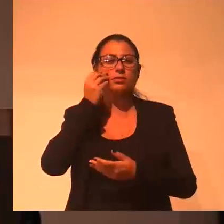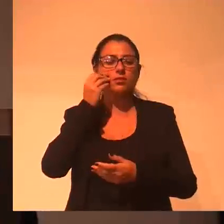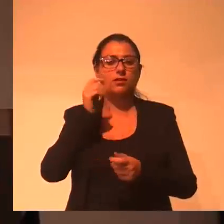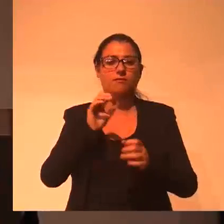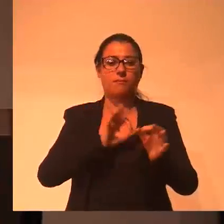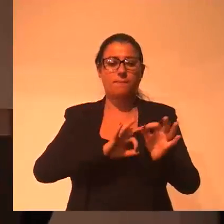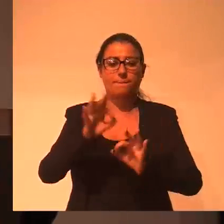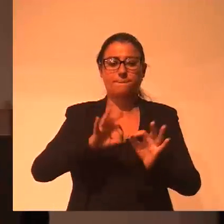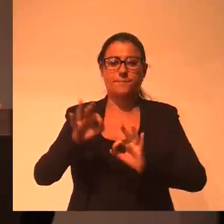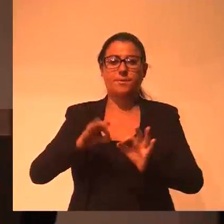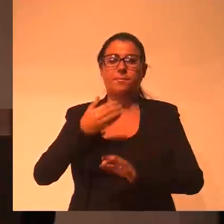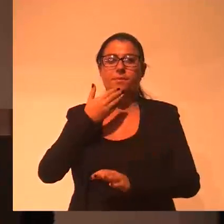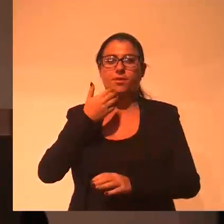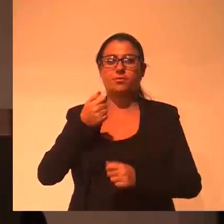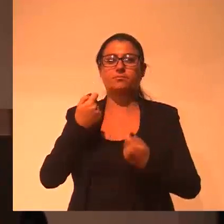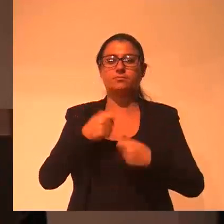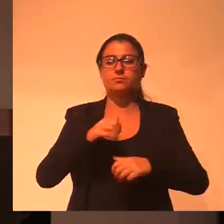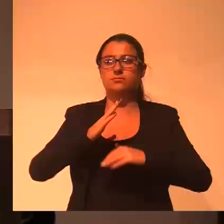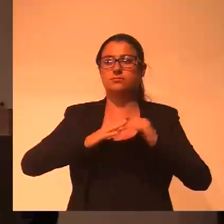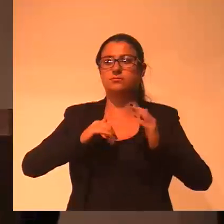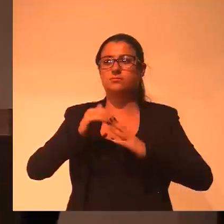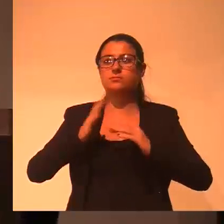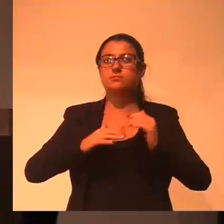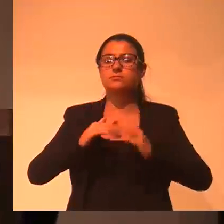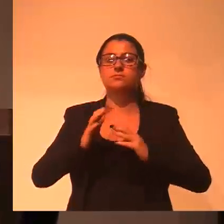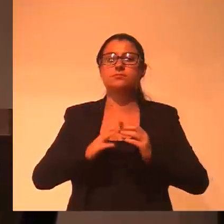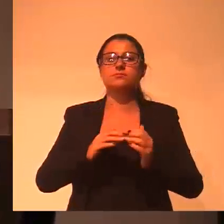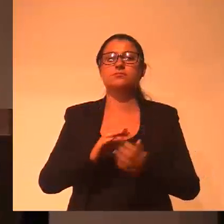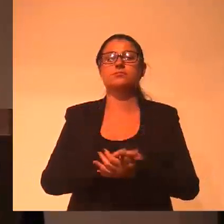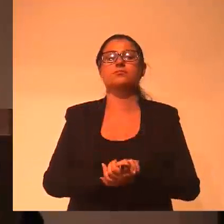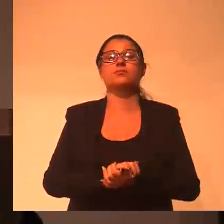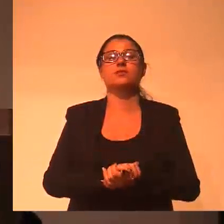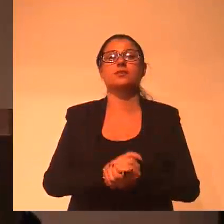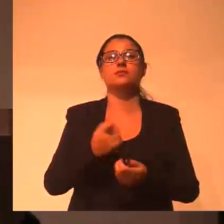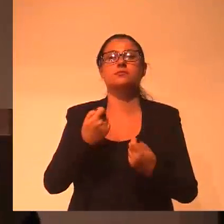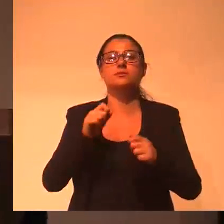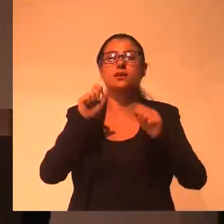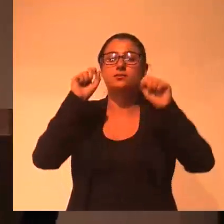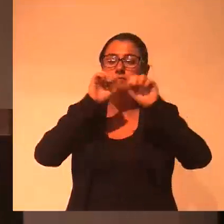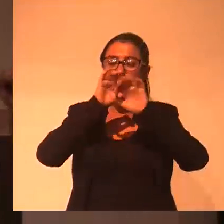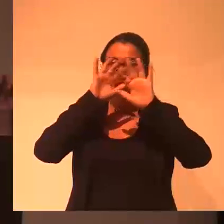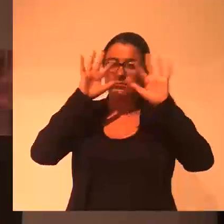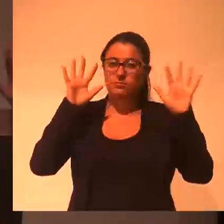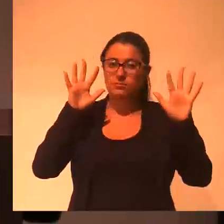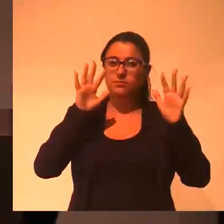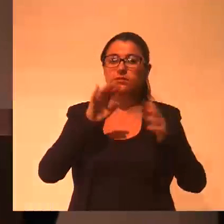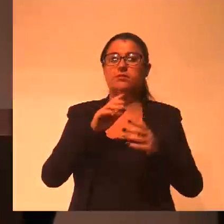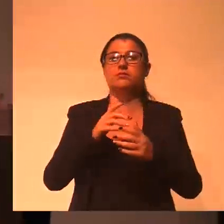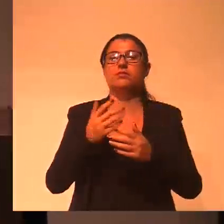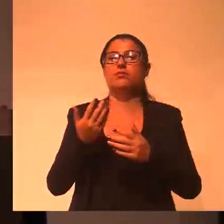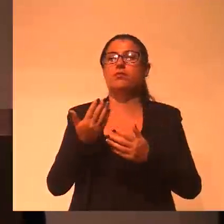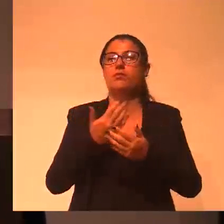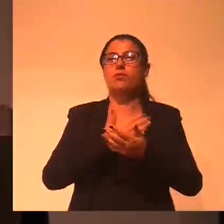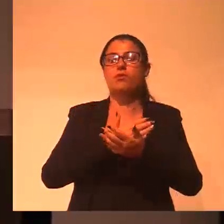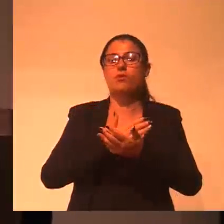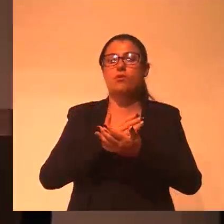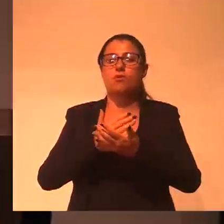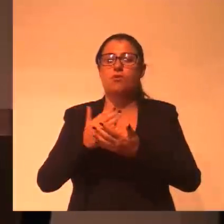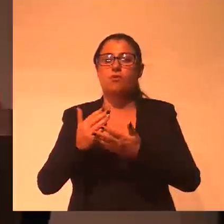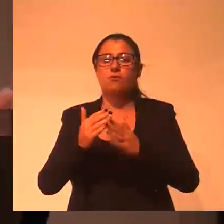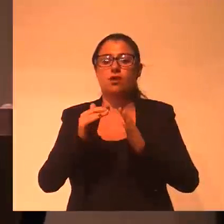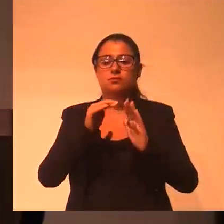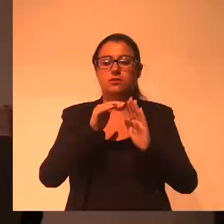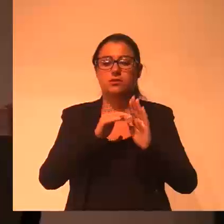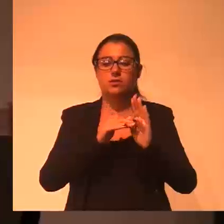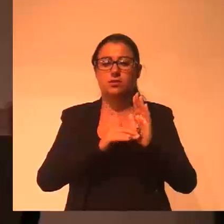precisa praticá-lo. E a LOA, é importante a gente ter clareza que desde a despesa até